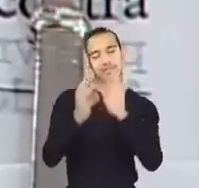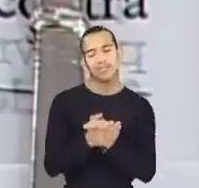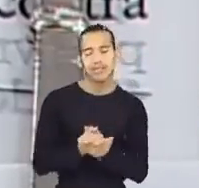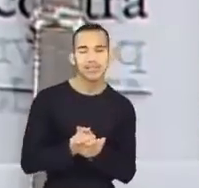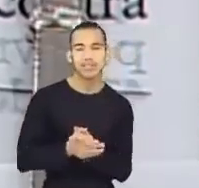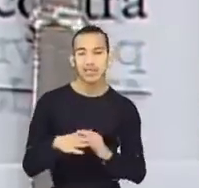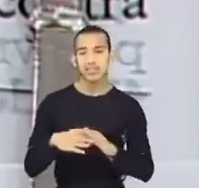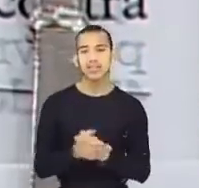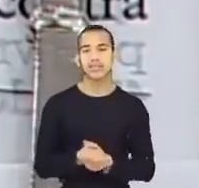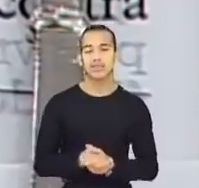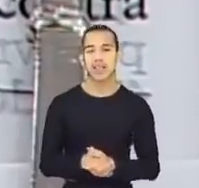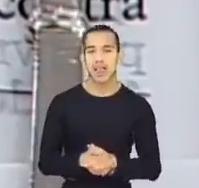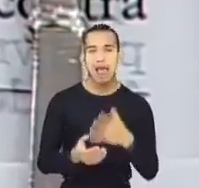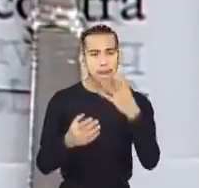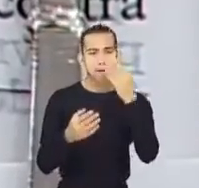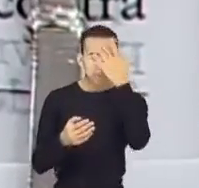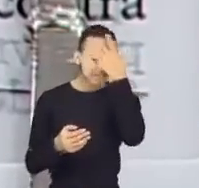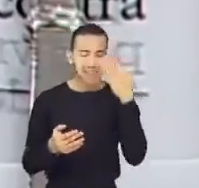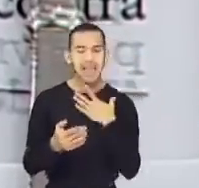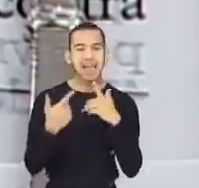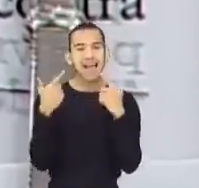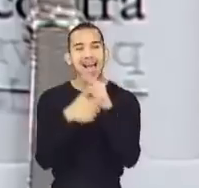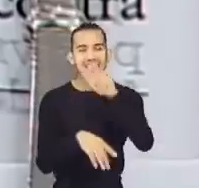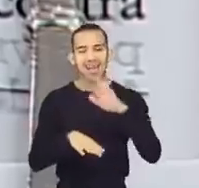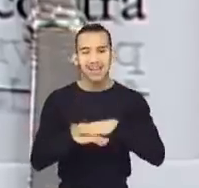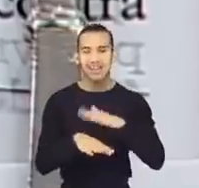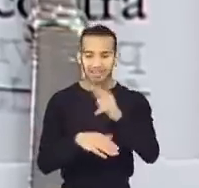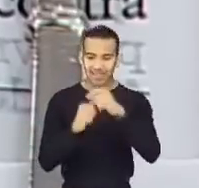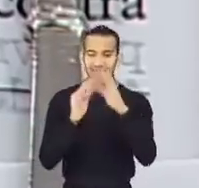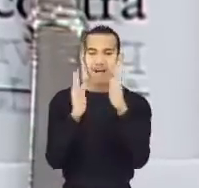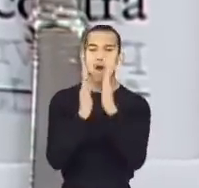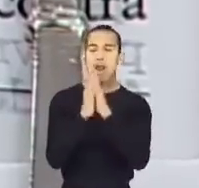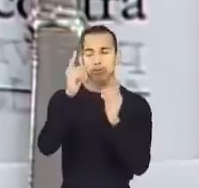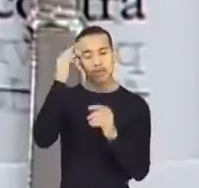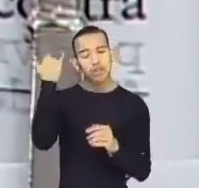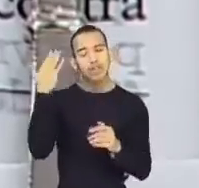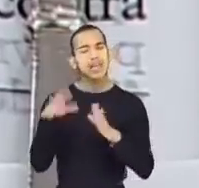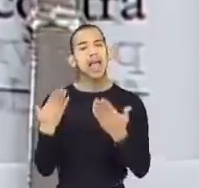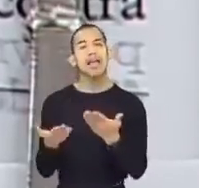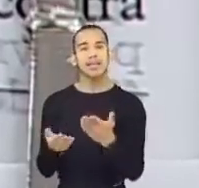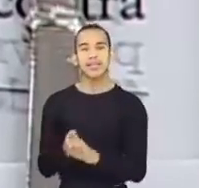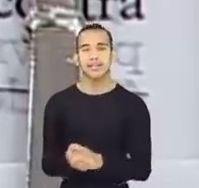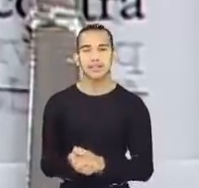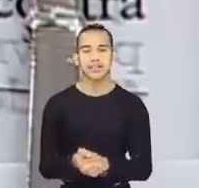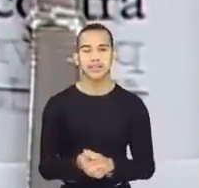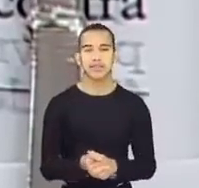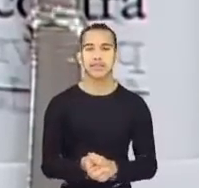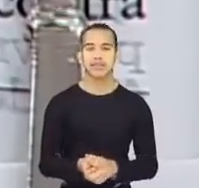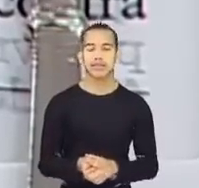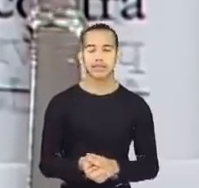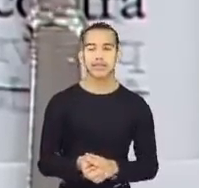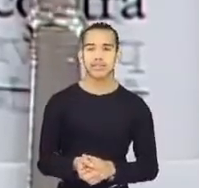Muita gente deve ter zombado dele: vem cá, você estava orando um dia desse, e aí? Não, eu estou na fumaça, daqui a